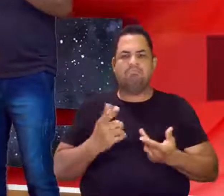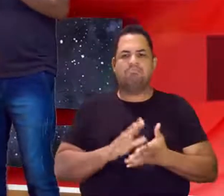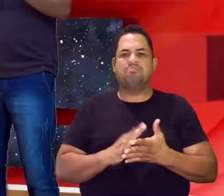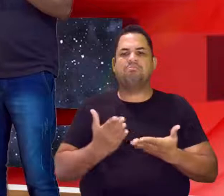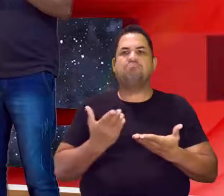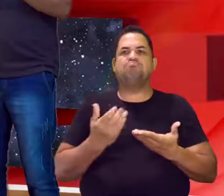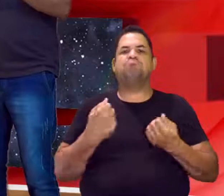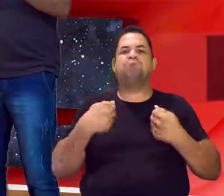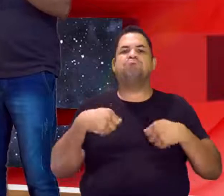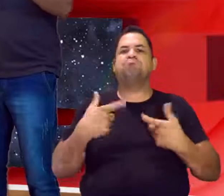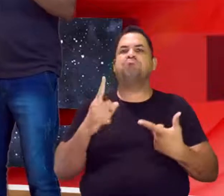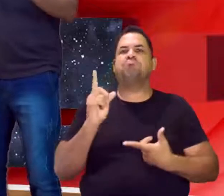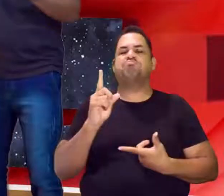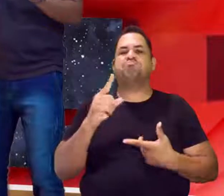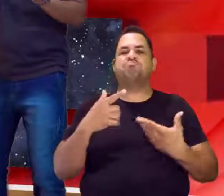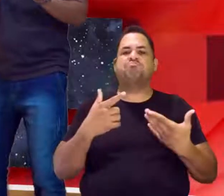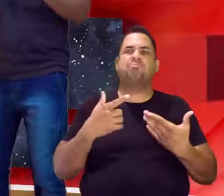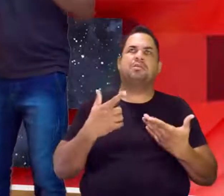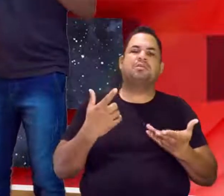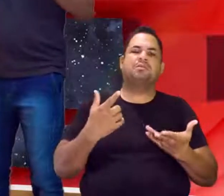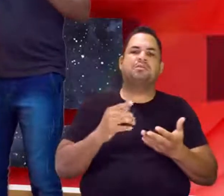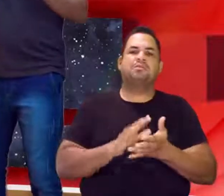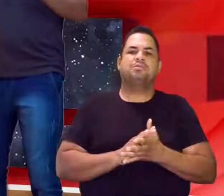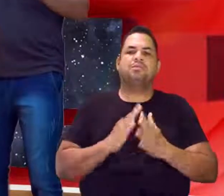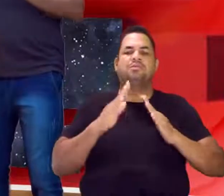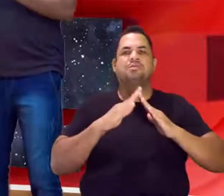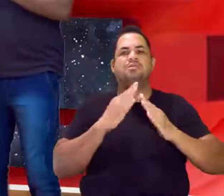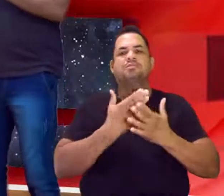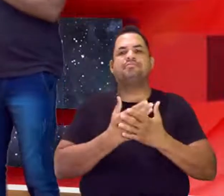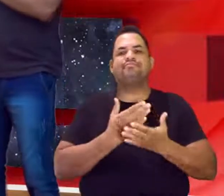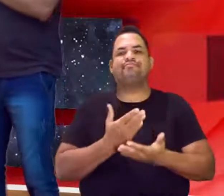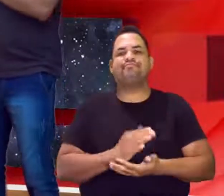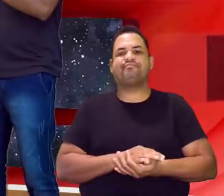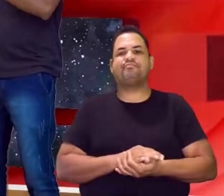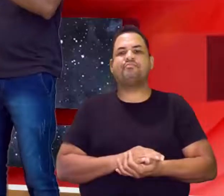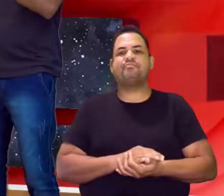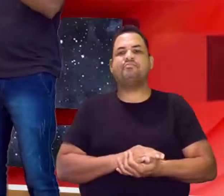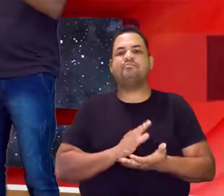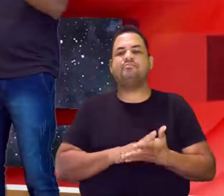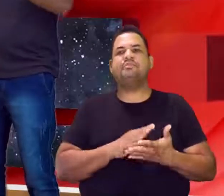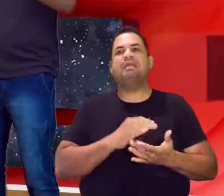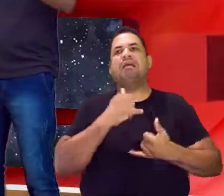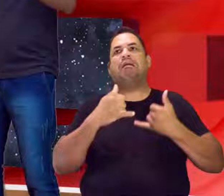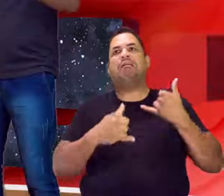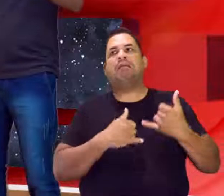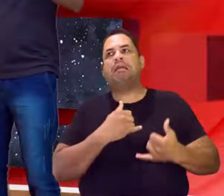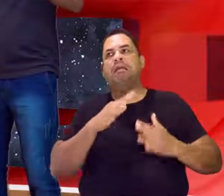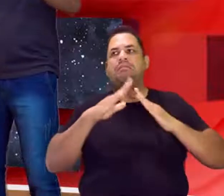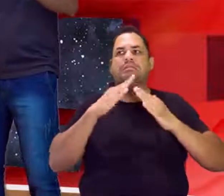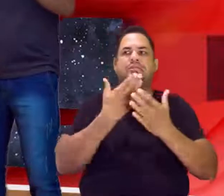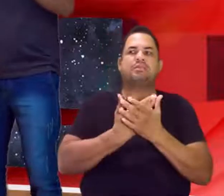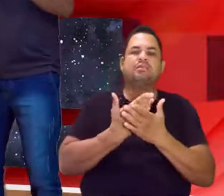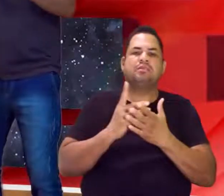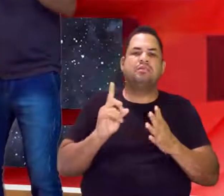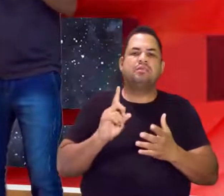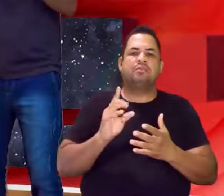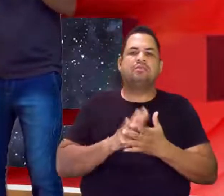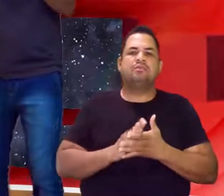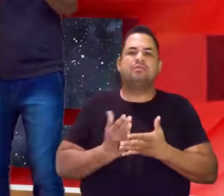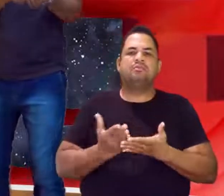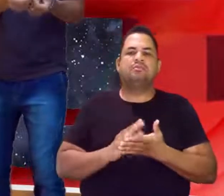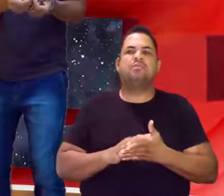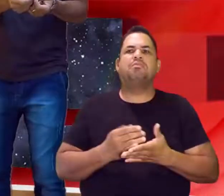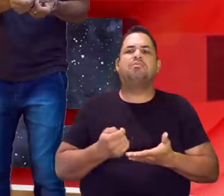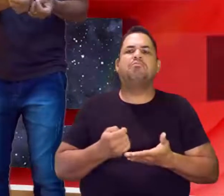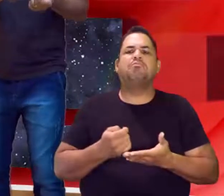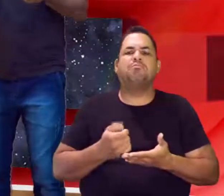poder levar, igual na escola, não são todos, mas leva o bimestre todinho brincando, vai brincando. Chega na